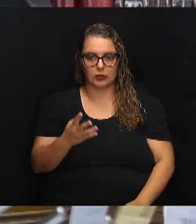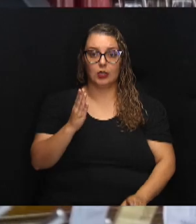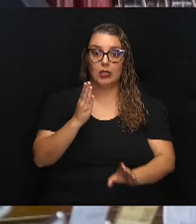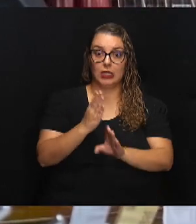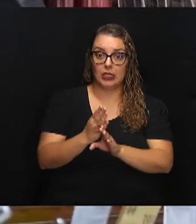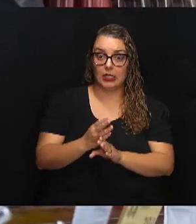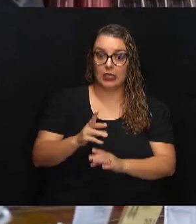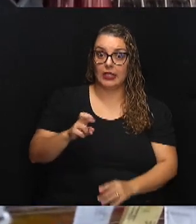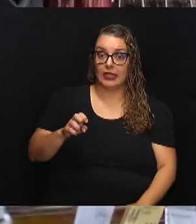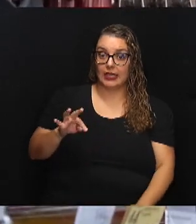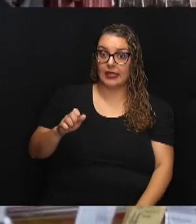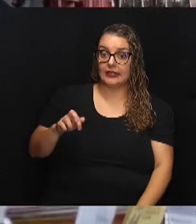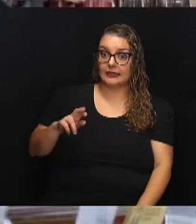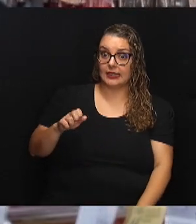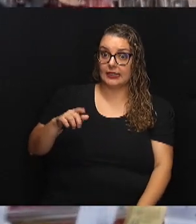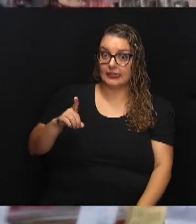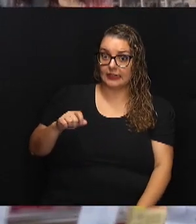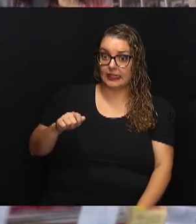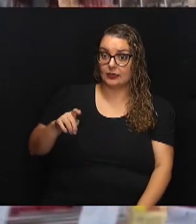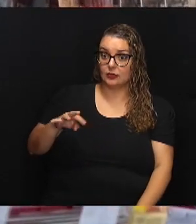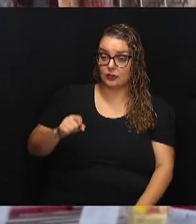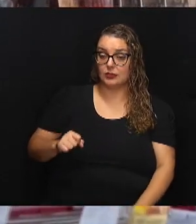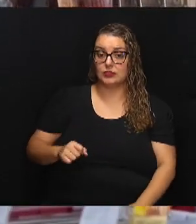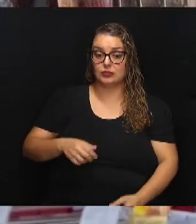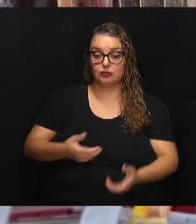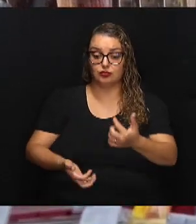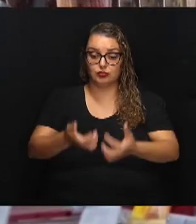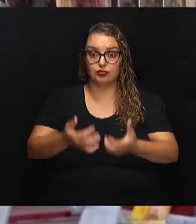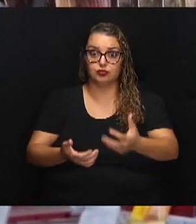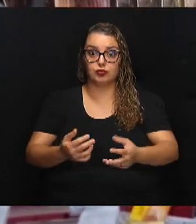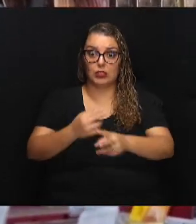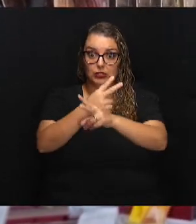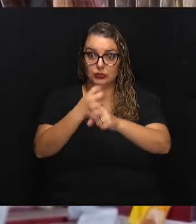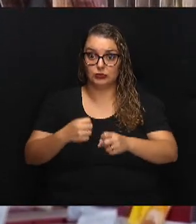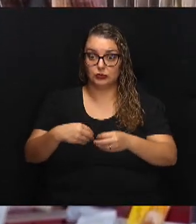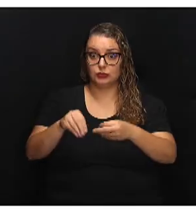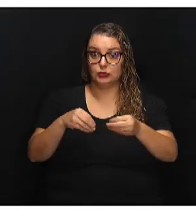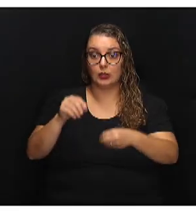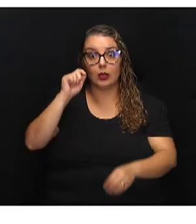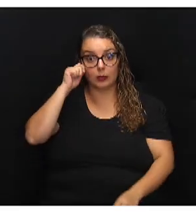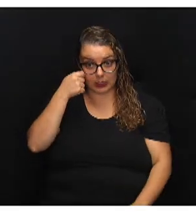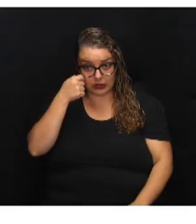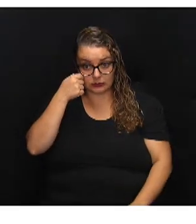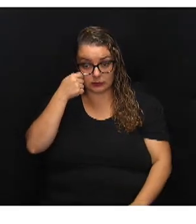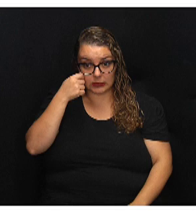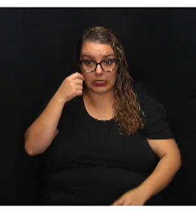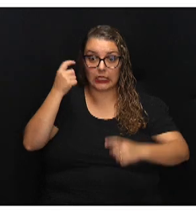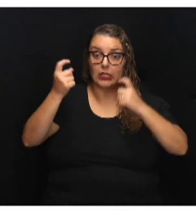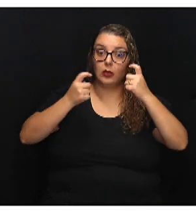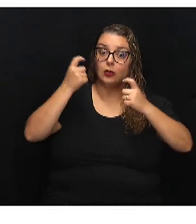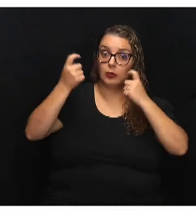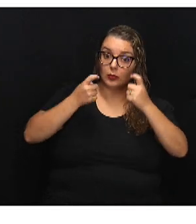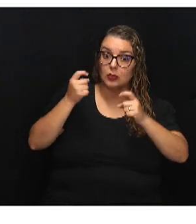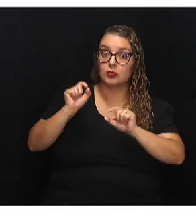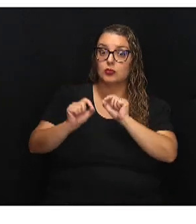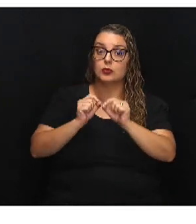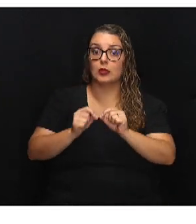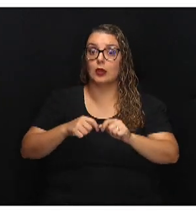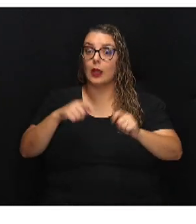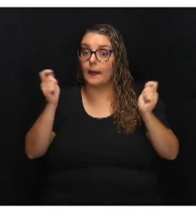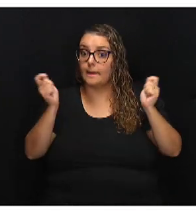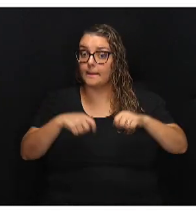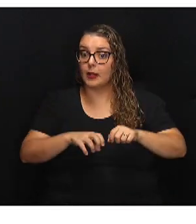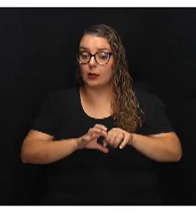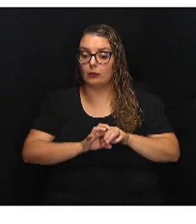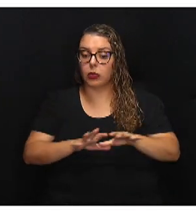retardadores de chama tóxicos em utensílios de plástico preto. A preocupação reside na potencial